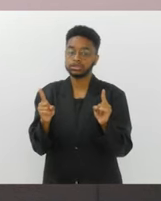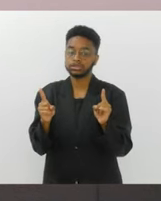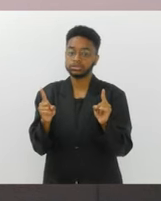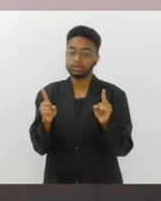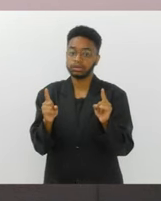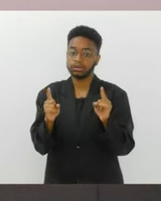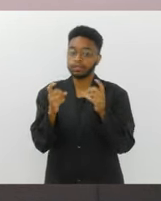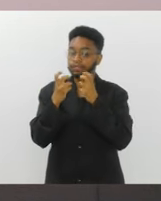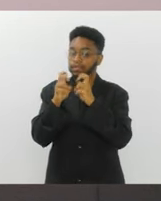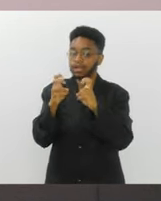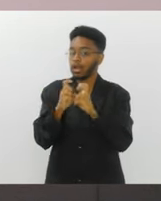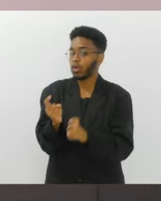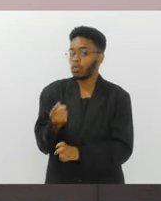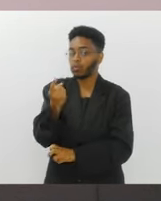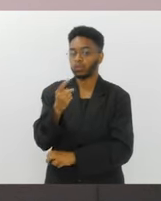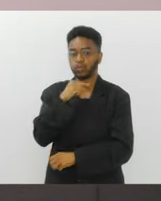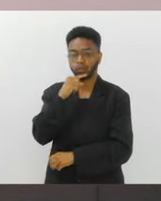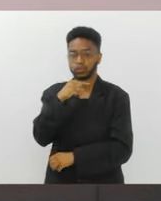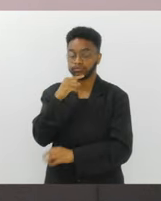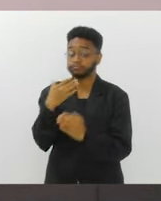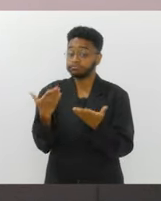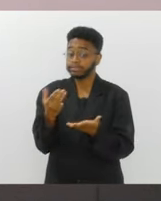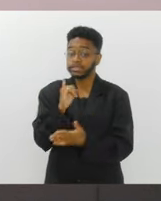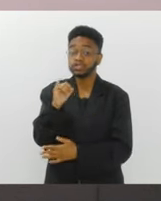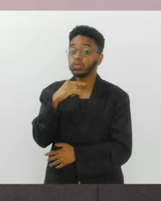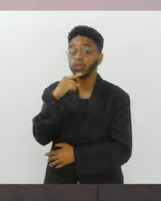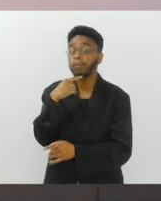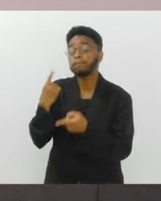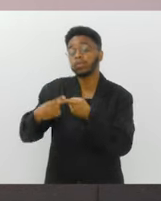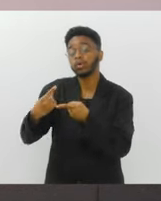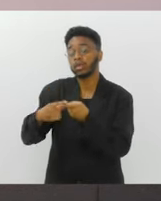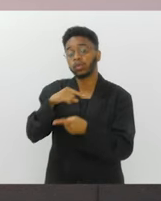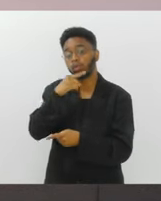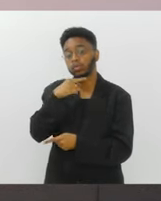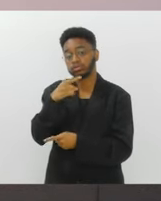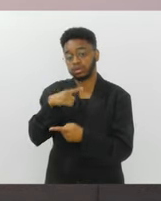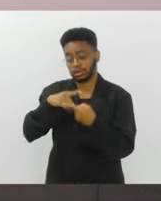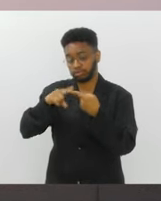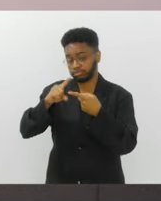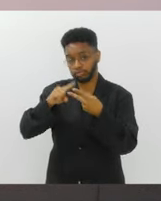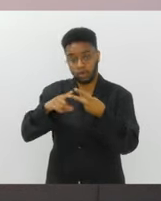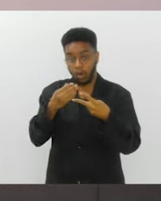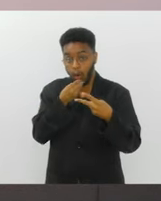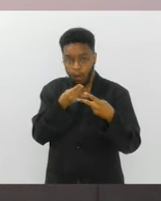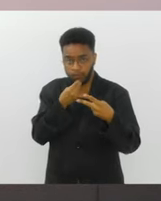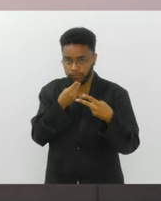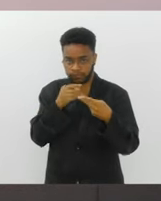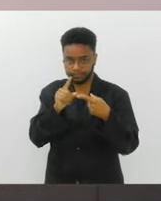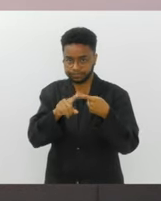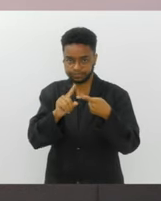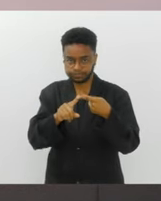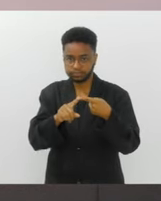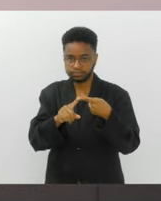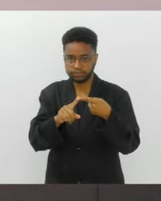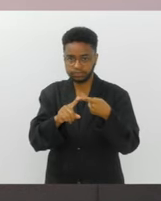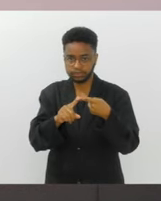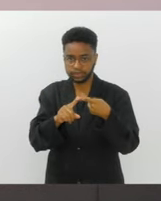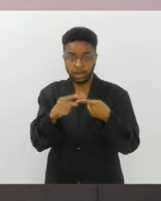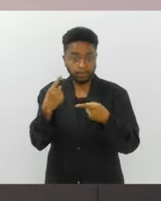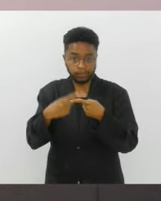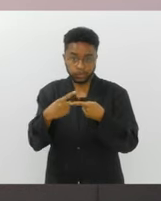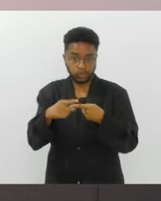Supervia não o conseguiu. Se não o conseguiu, por quê? Dois motivos óbvios. A